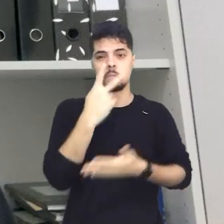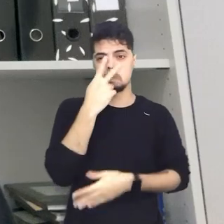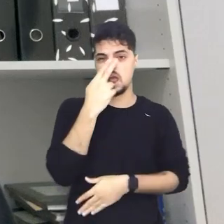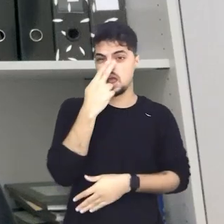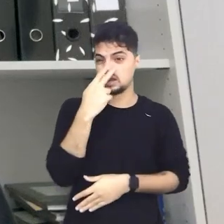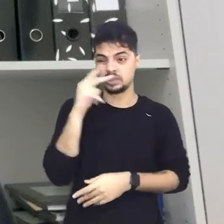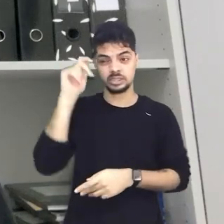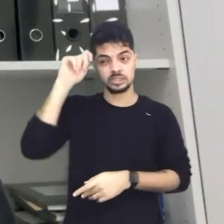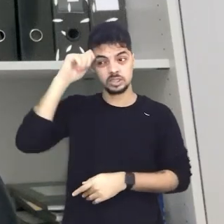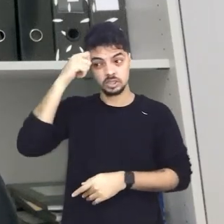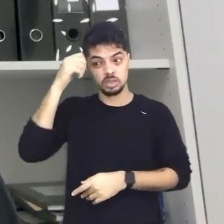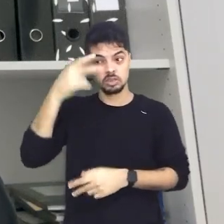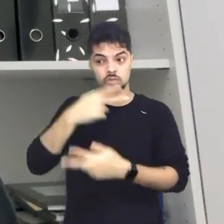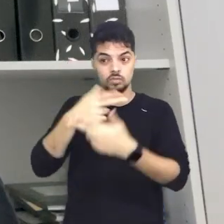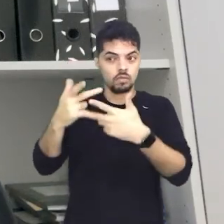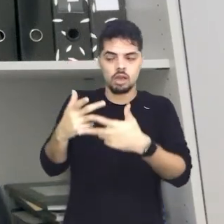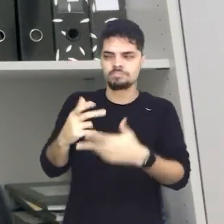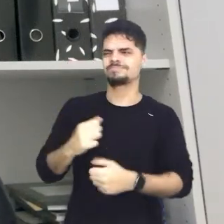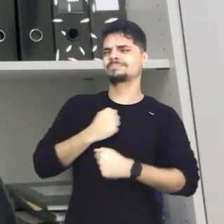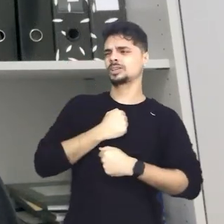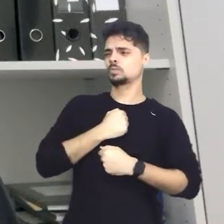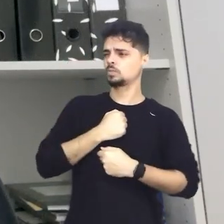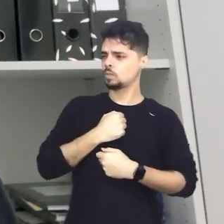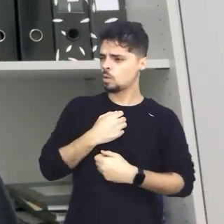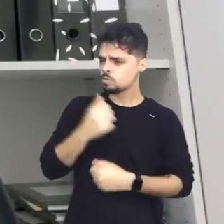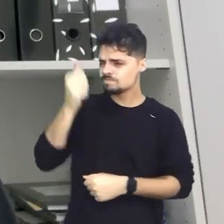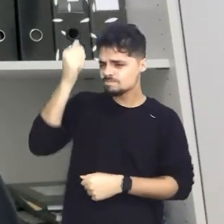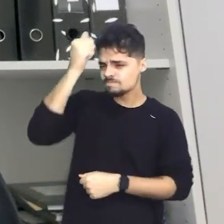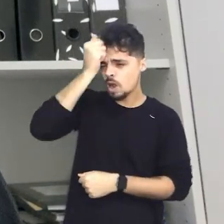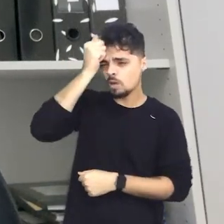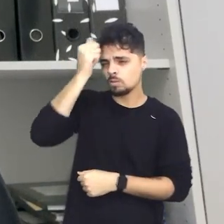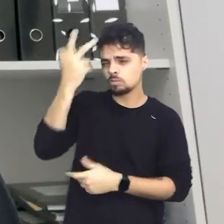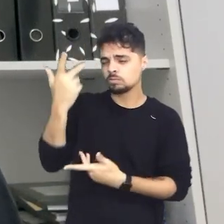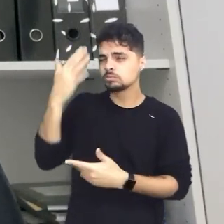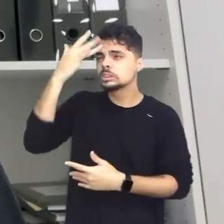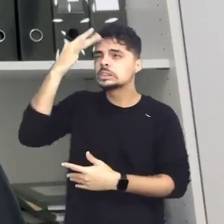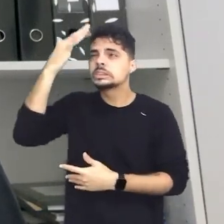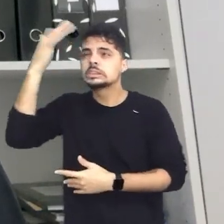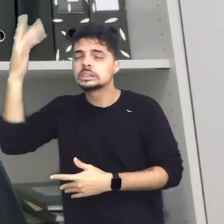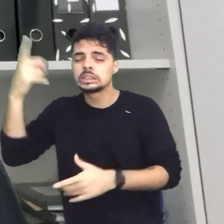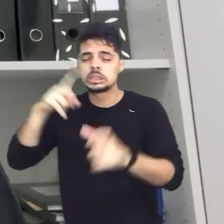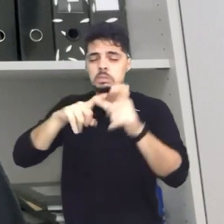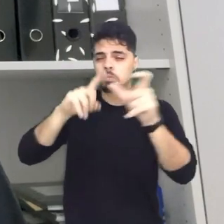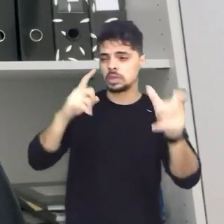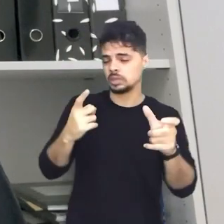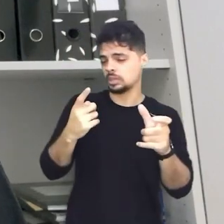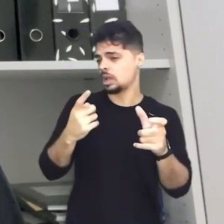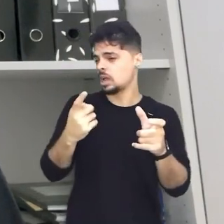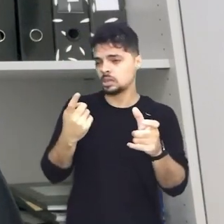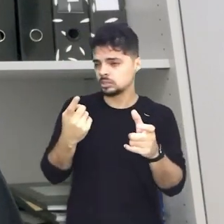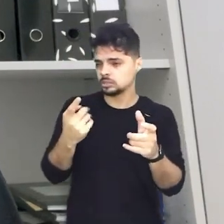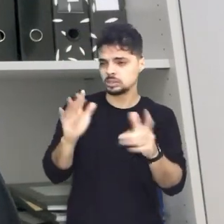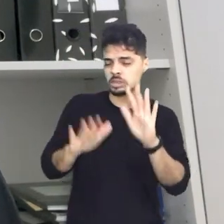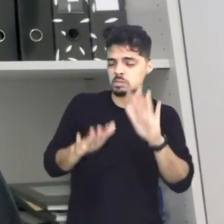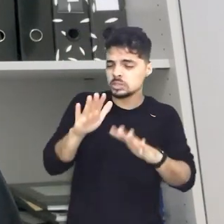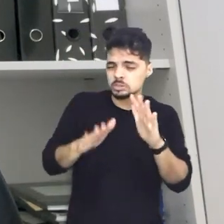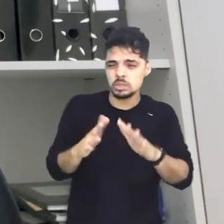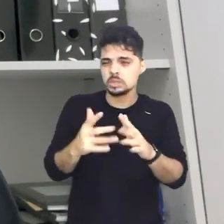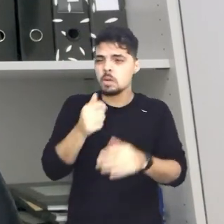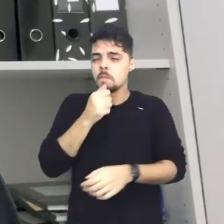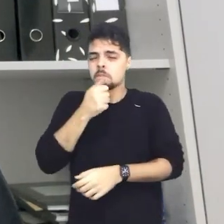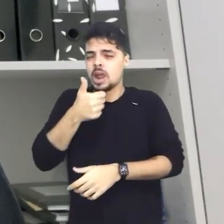professor Petrônio Domingues, vai acabar frustrando muitos dos escravizados que sonhavam com uma liberdade que só viria